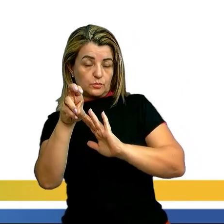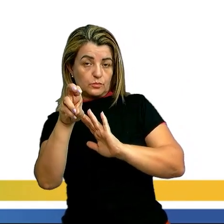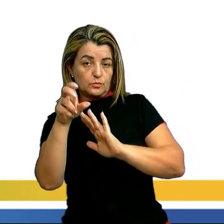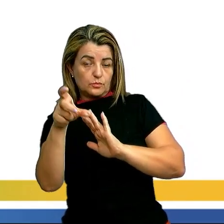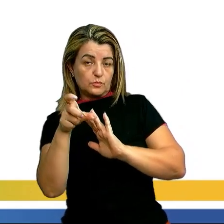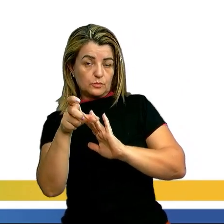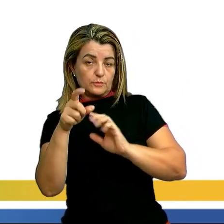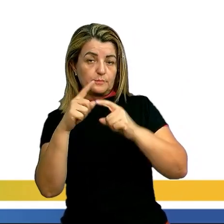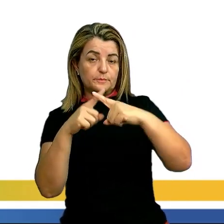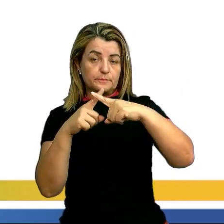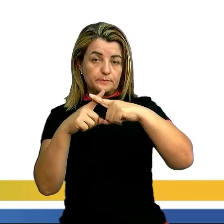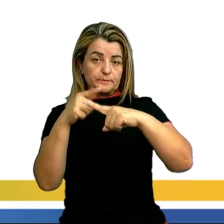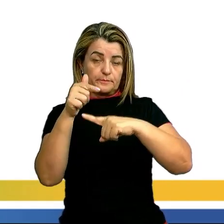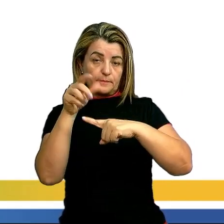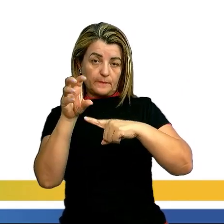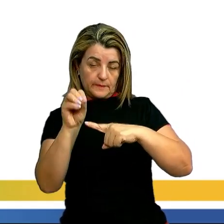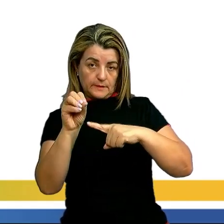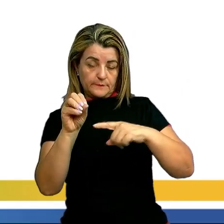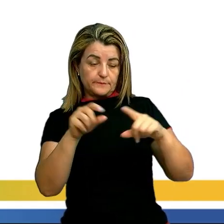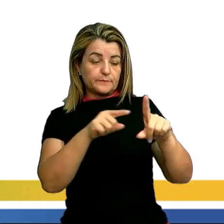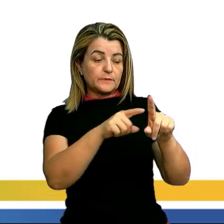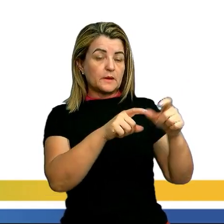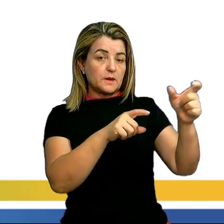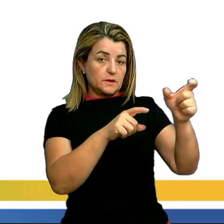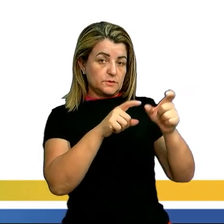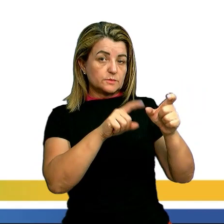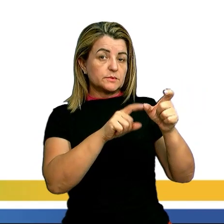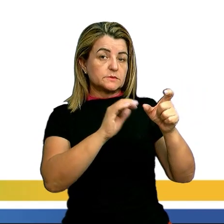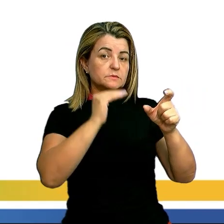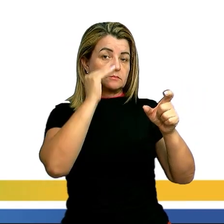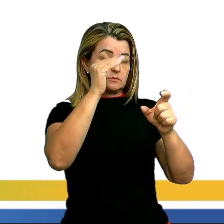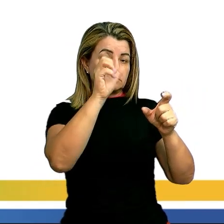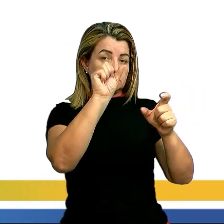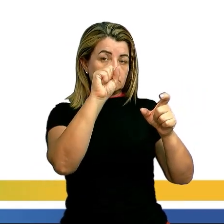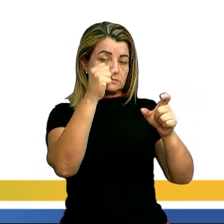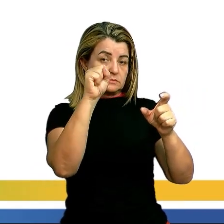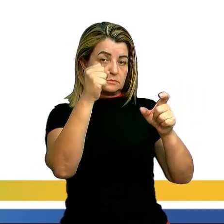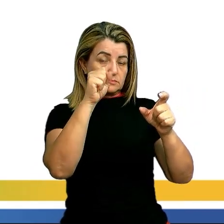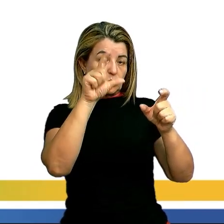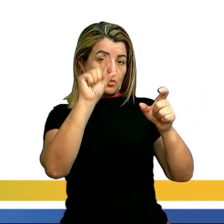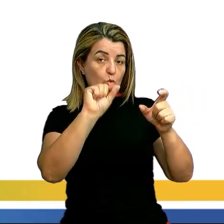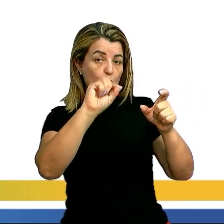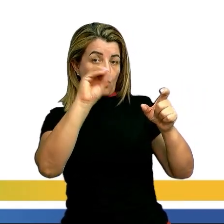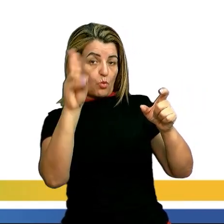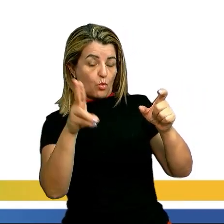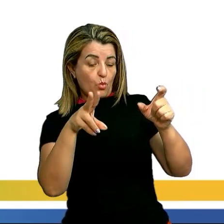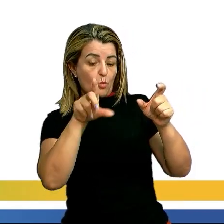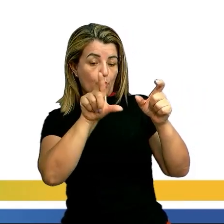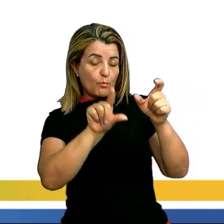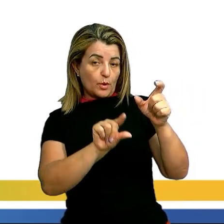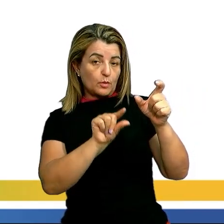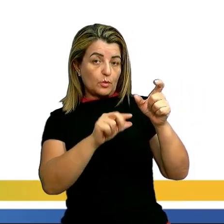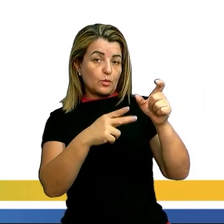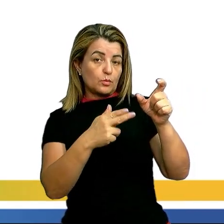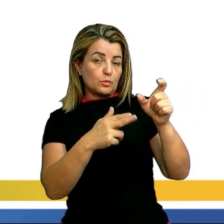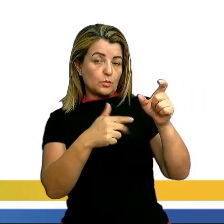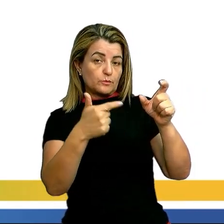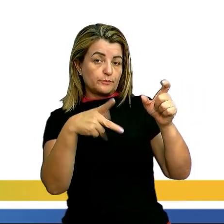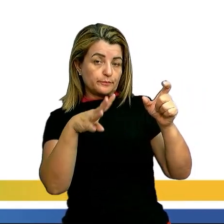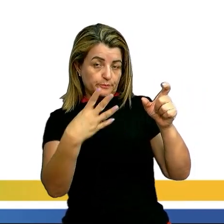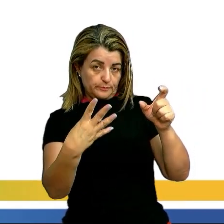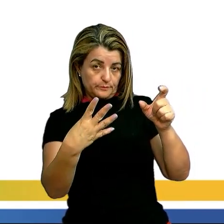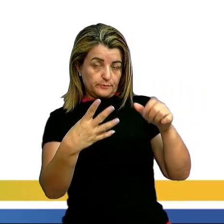E x, ele tem que ser maior que 8 e menor ou igual que 24. E y, ele tem que